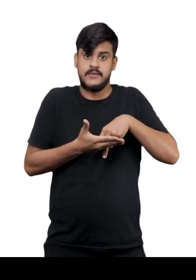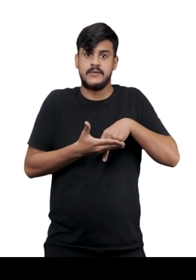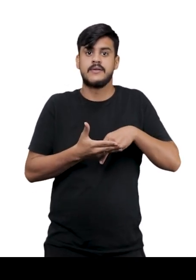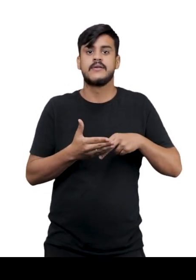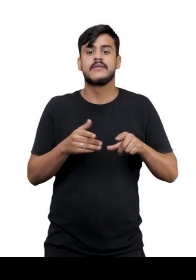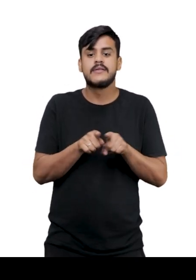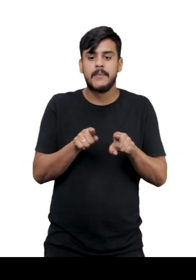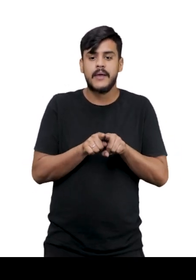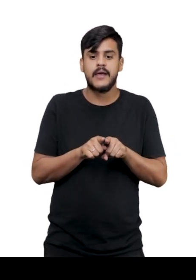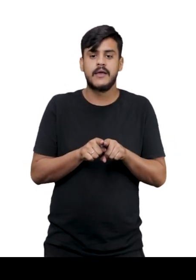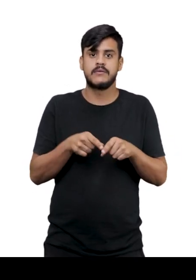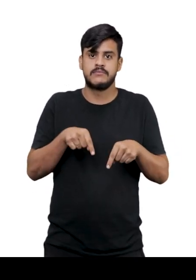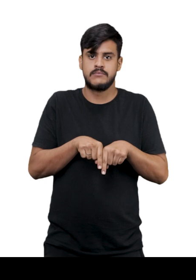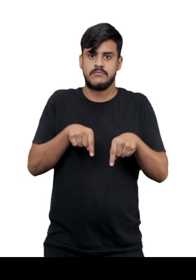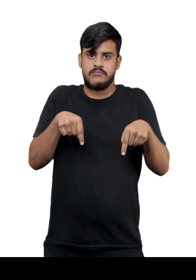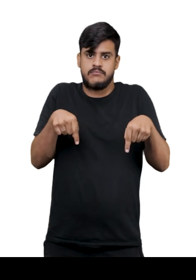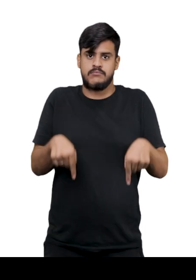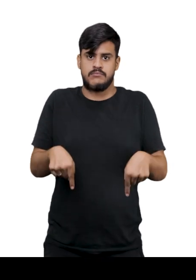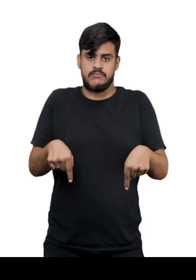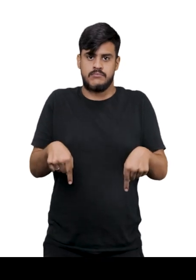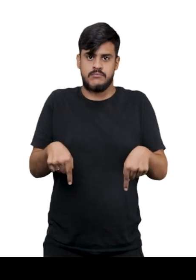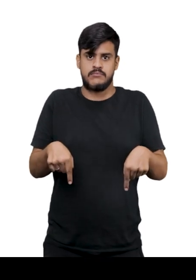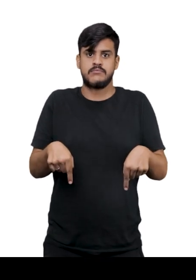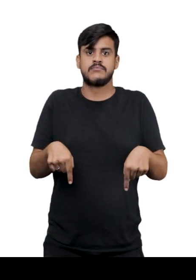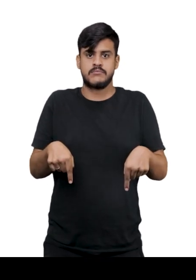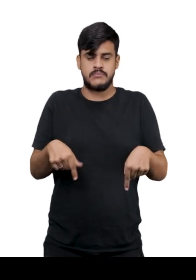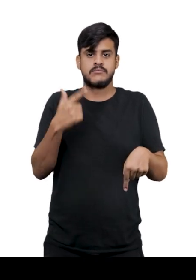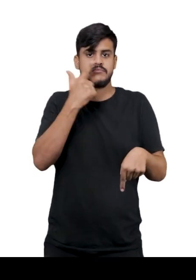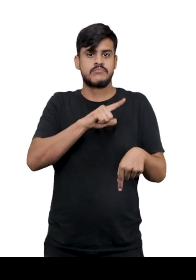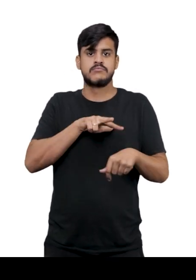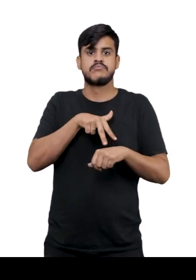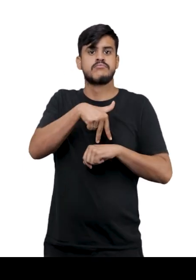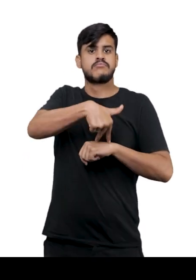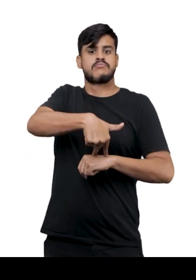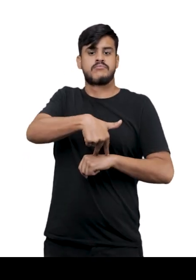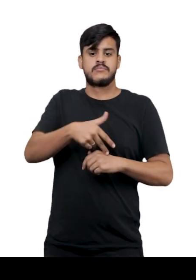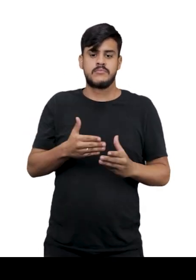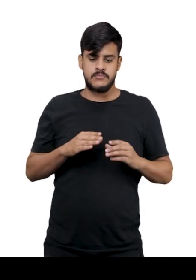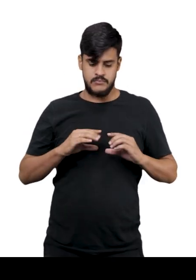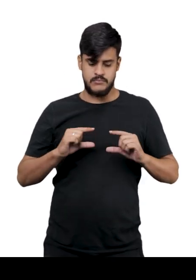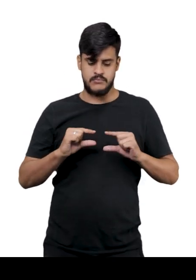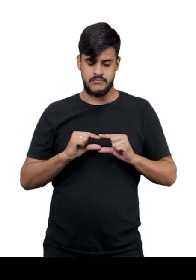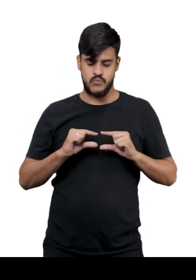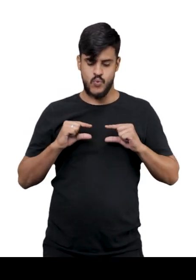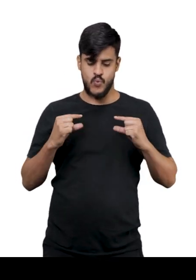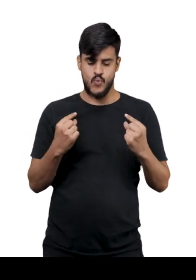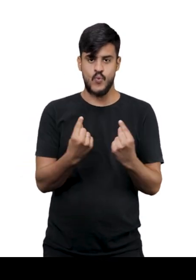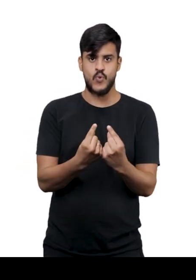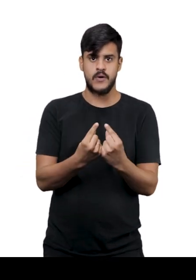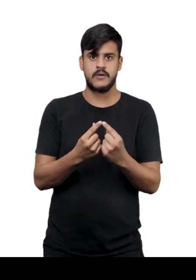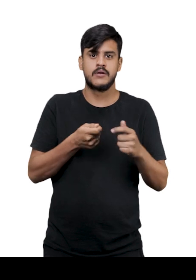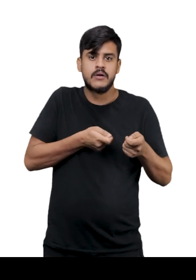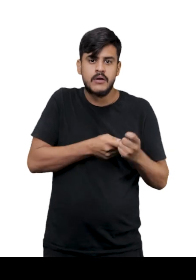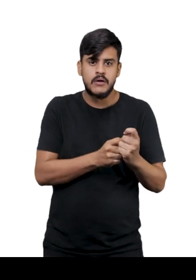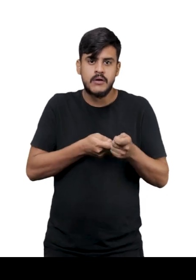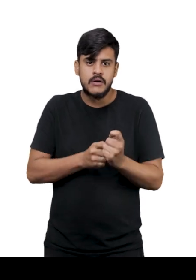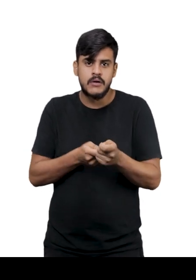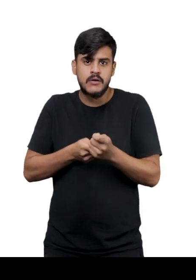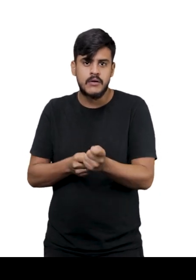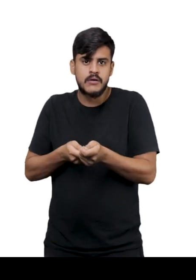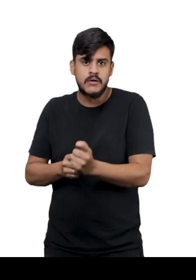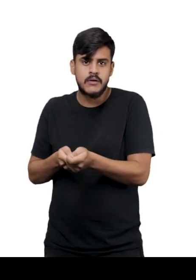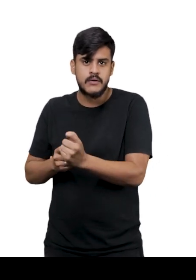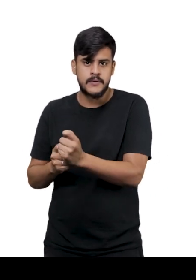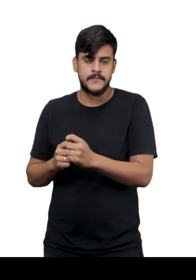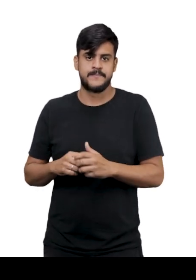ao restante do corpo e estão ligeiramente afastadas, sustentando a figura sobre uma base arredondada decorada